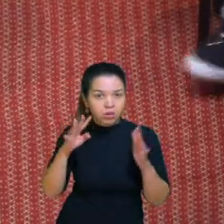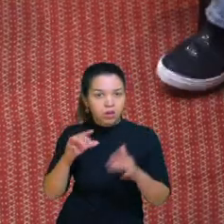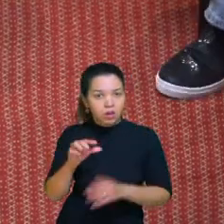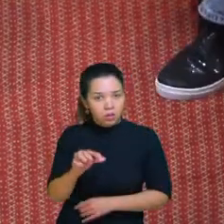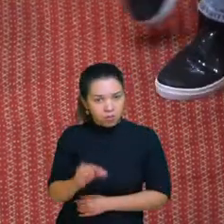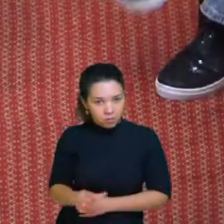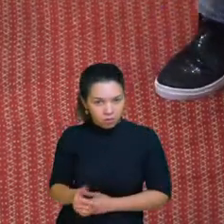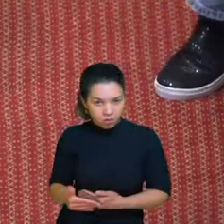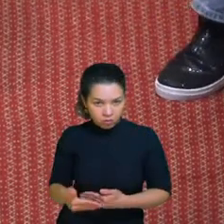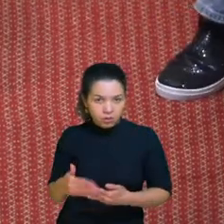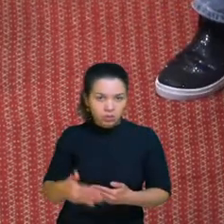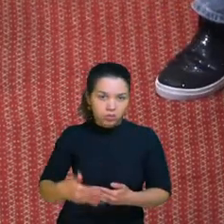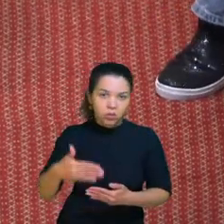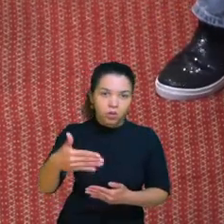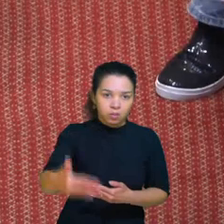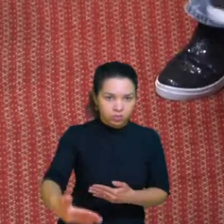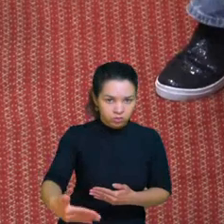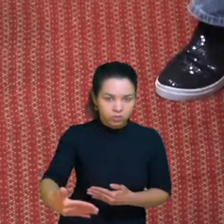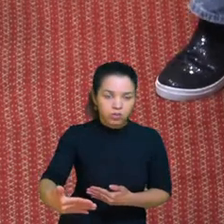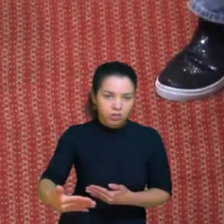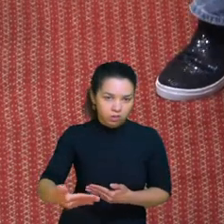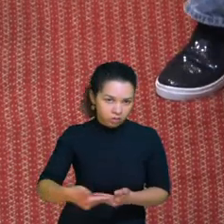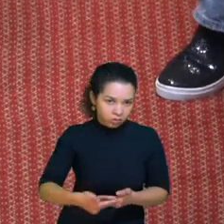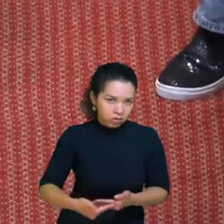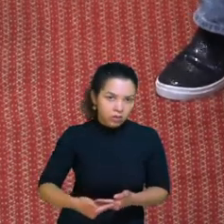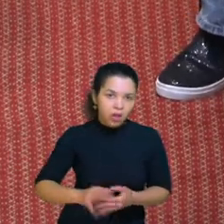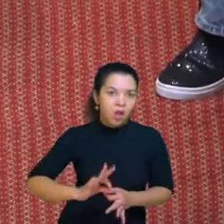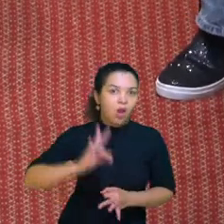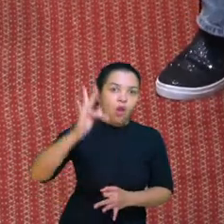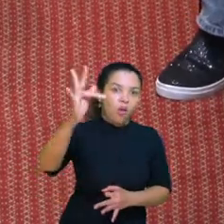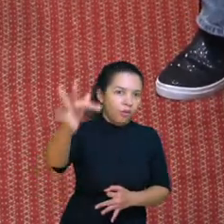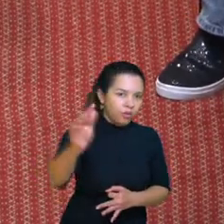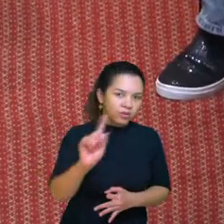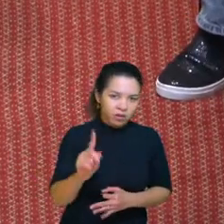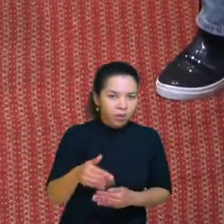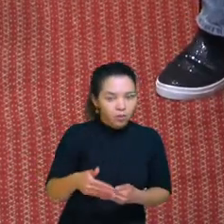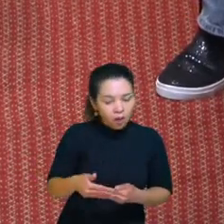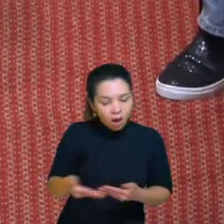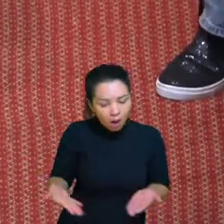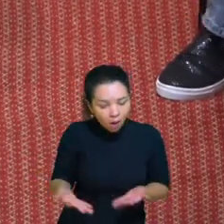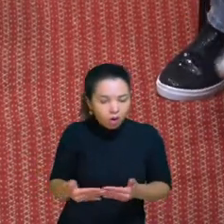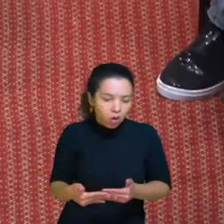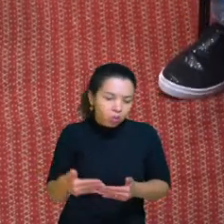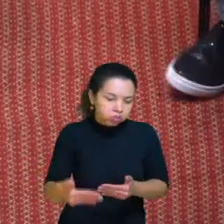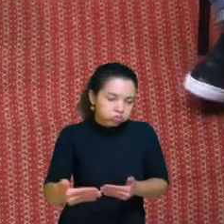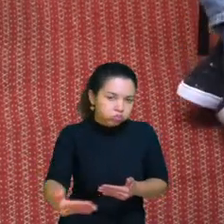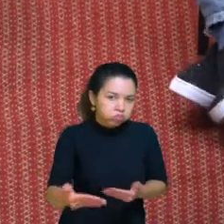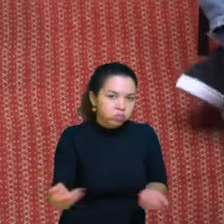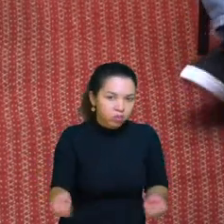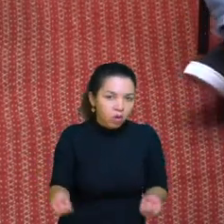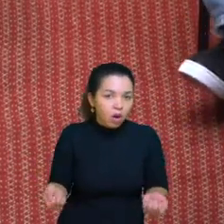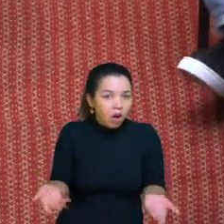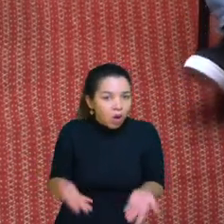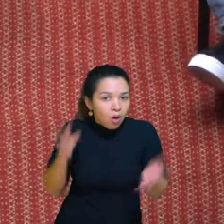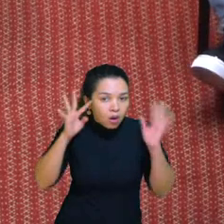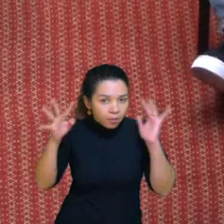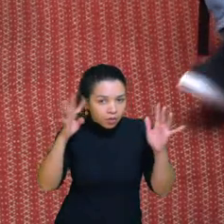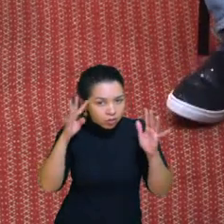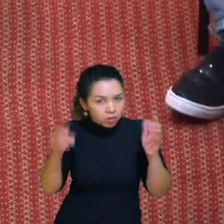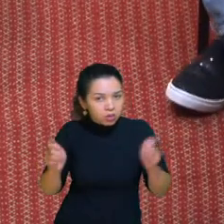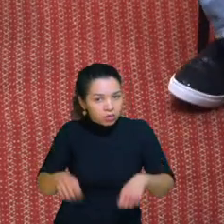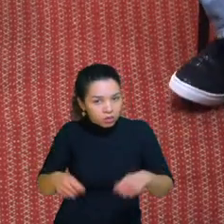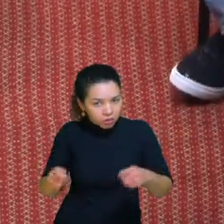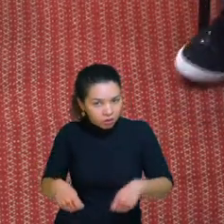a médio não digo Longo longo prazo né num curto ou Médio prazo para para permitir essas lotações